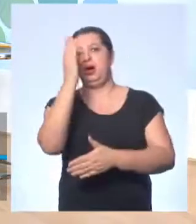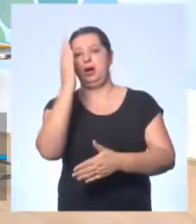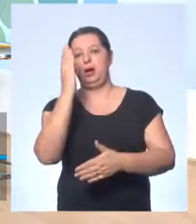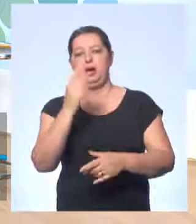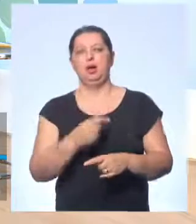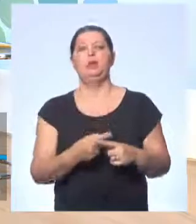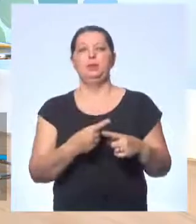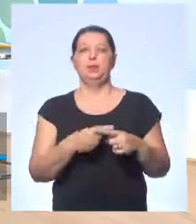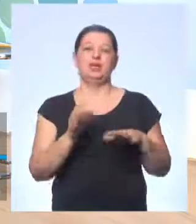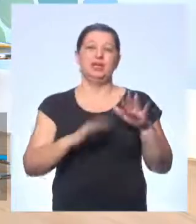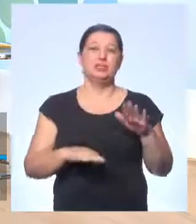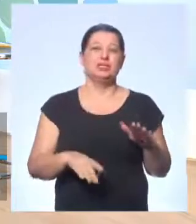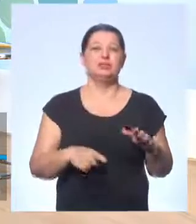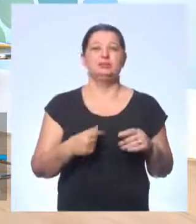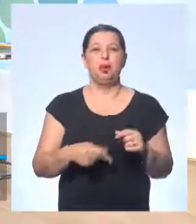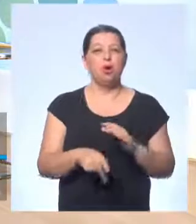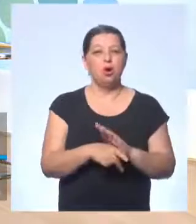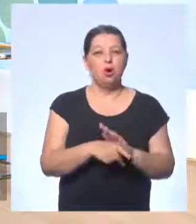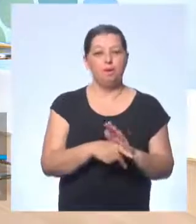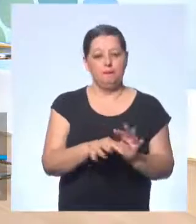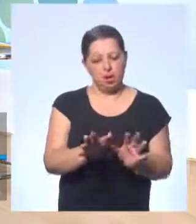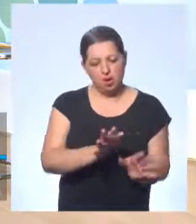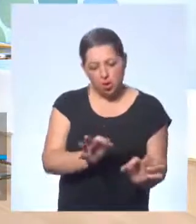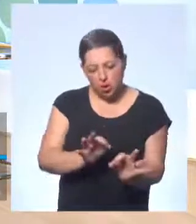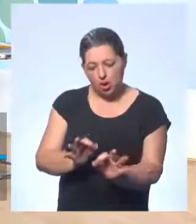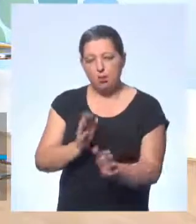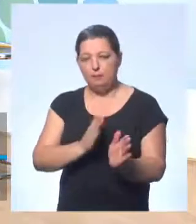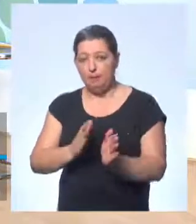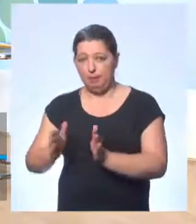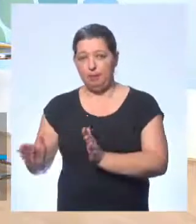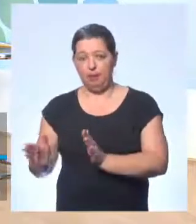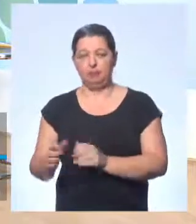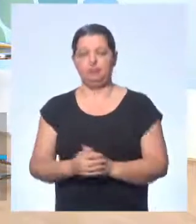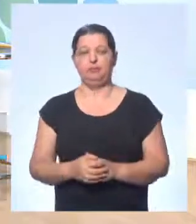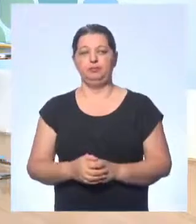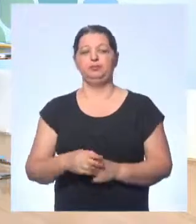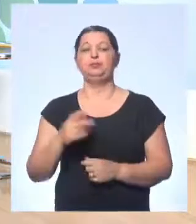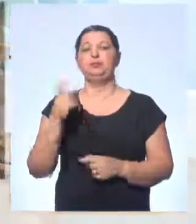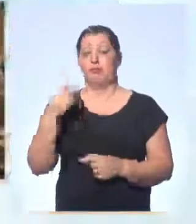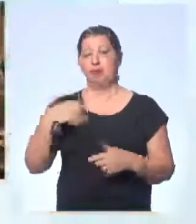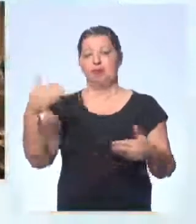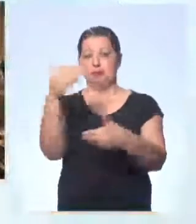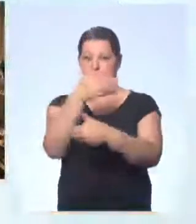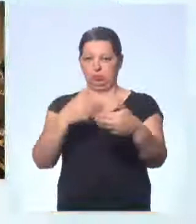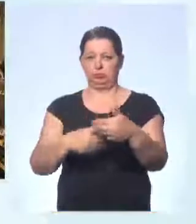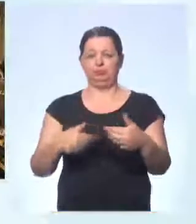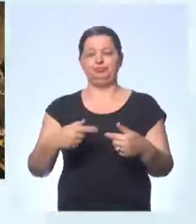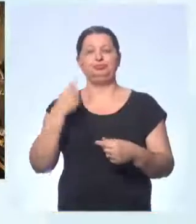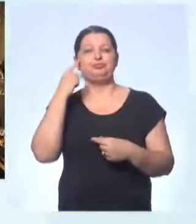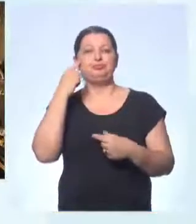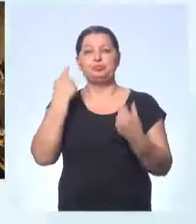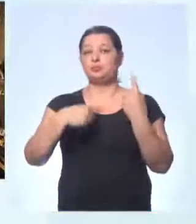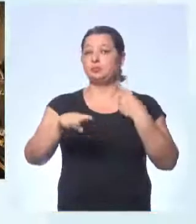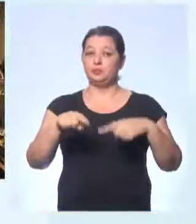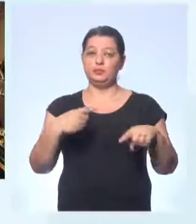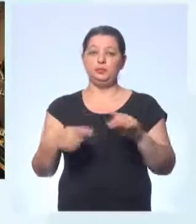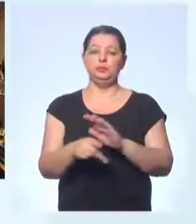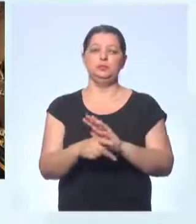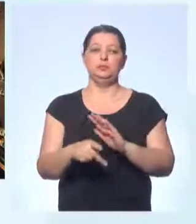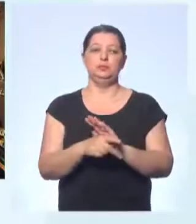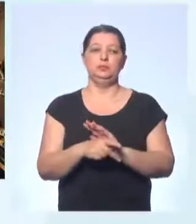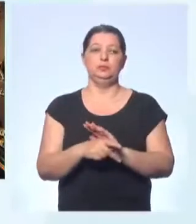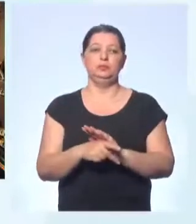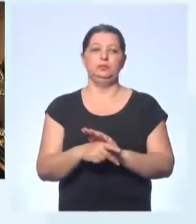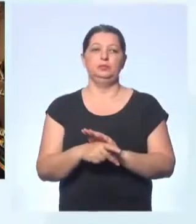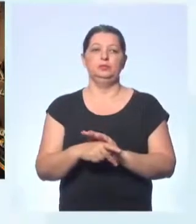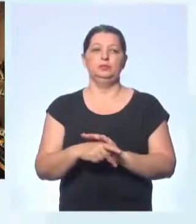romper a ordem e ao mesmo tempo ele institui essa ordem. Então eu vou ler o slide para vocês agora, o pensamento musical no Ocidente.